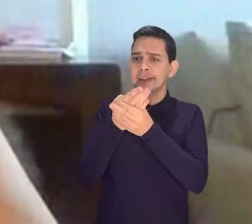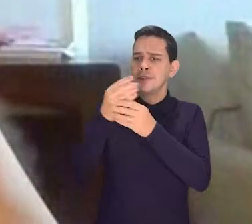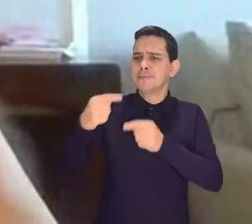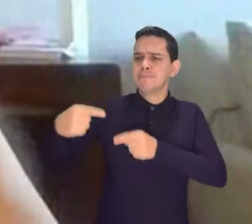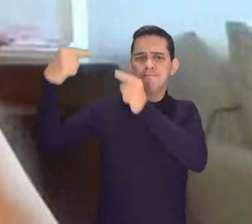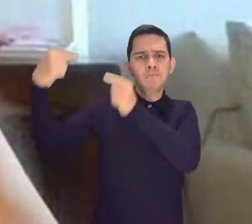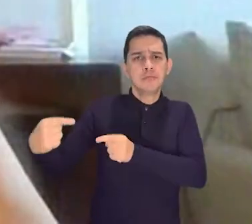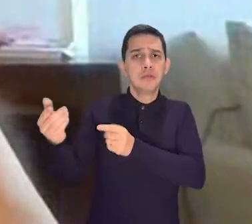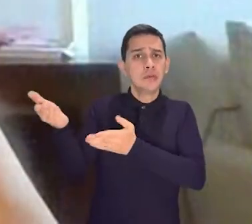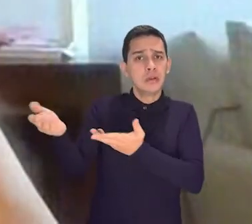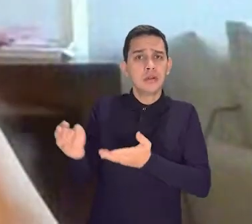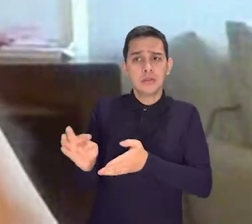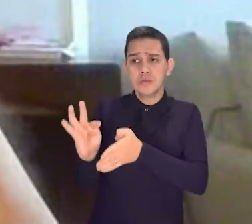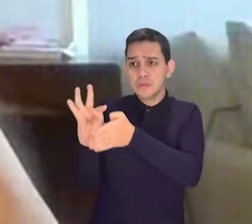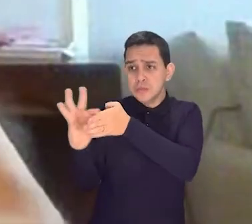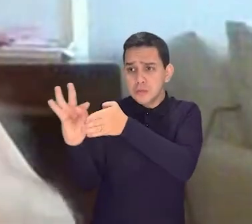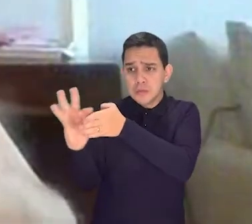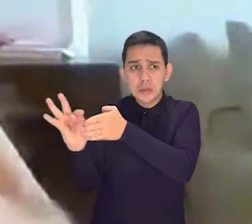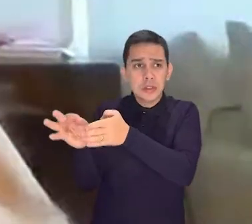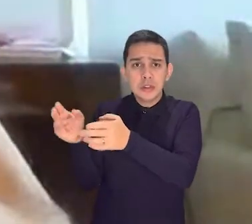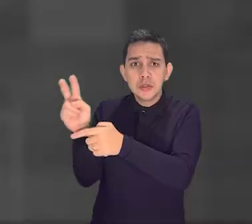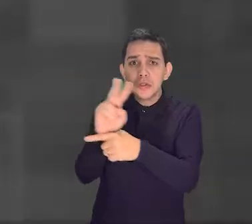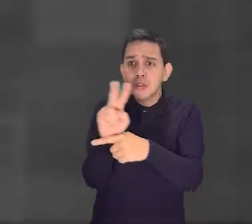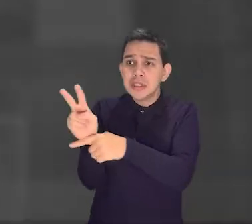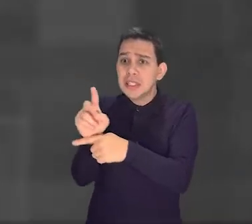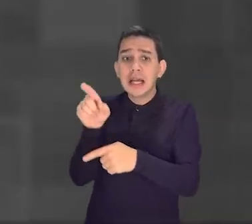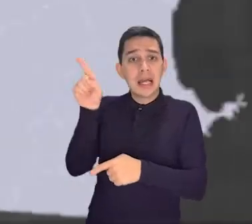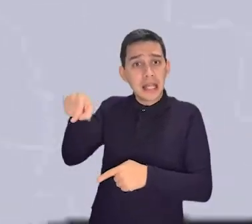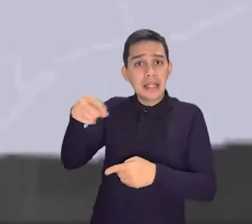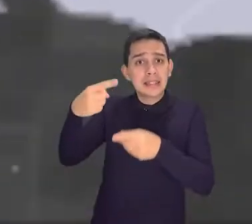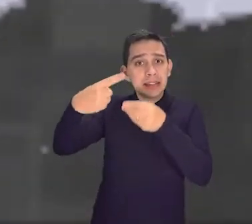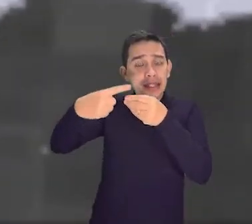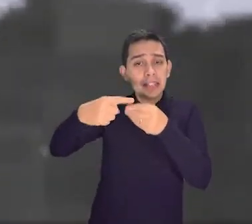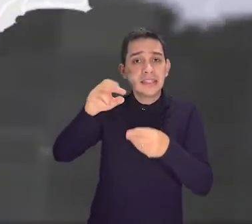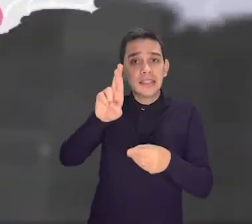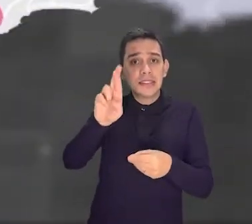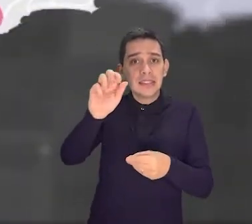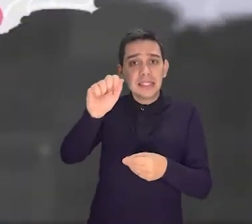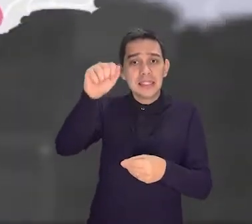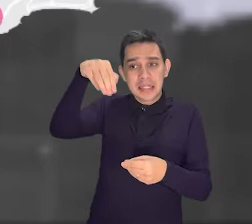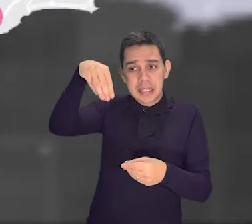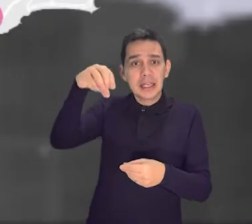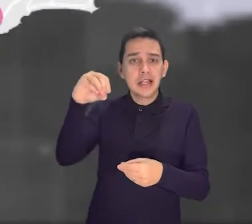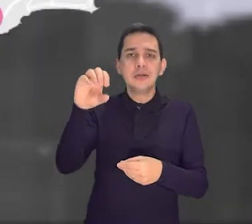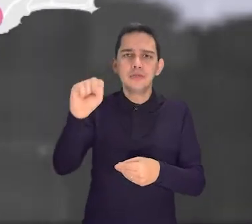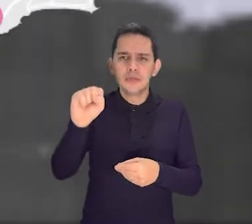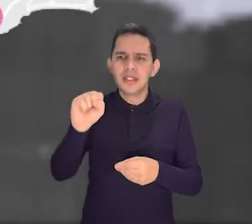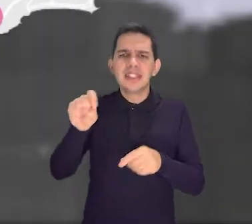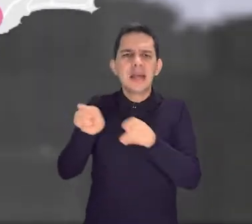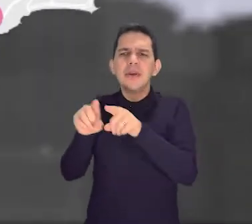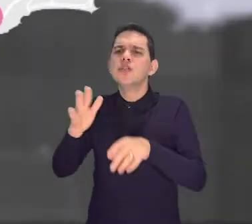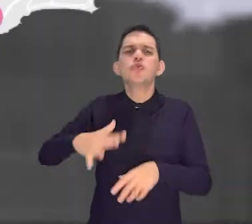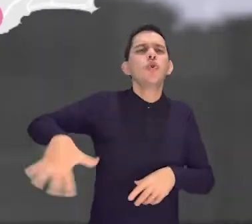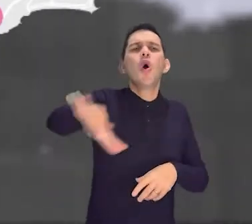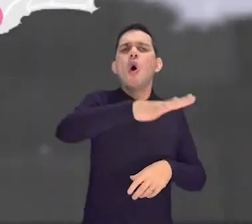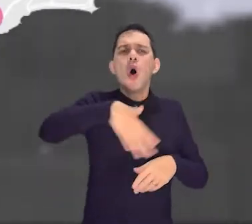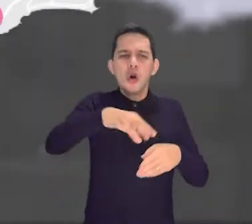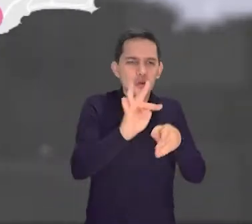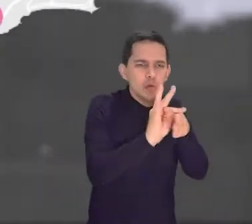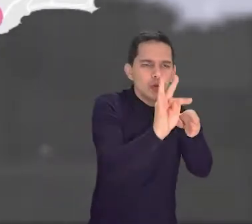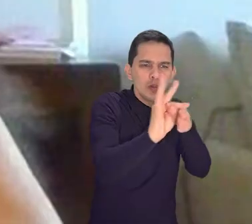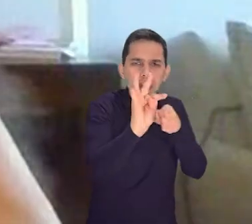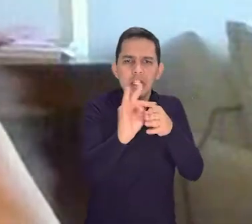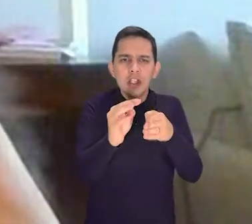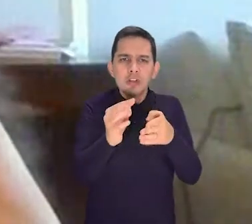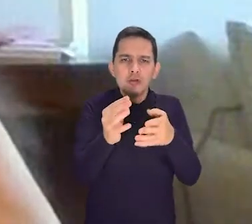Ramos, como também dos demais 18 conselhos tutelares do município do Rio de Janeiro, que de fato estão em situação